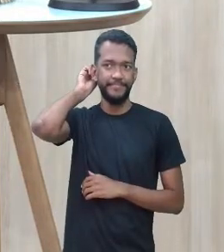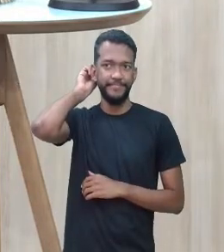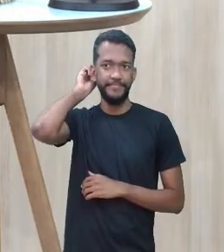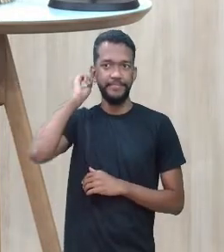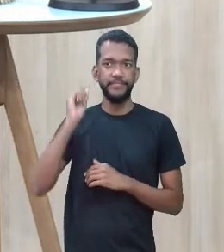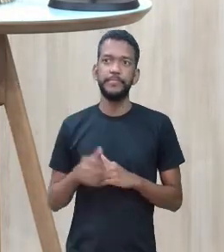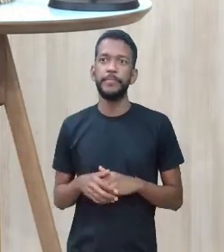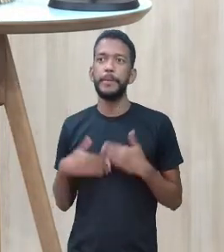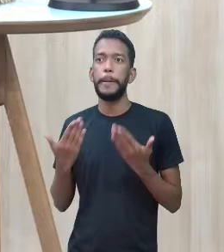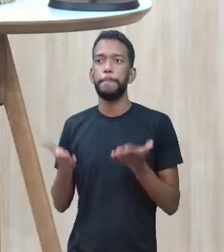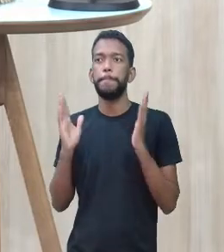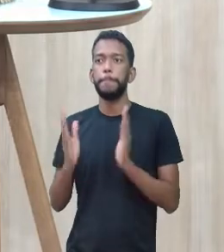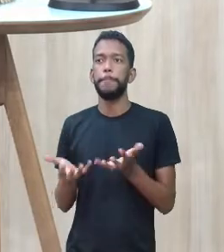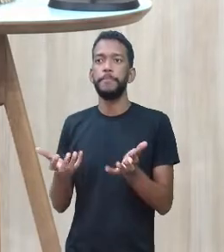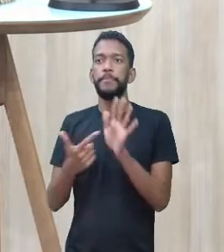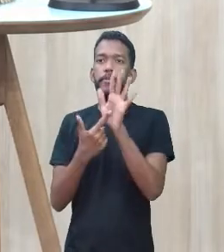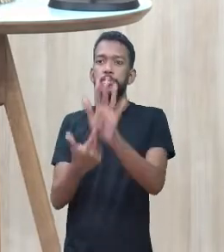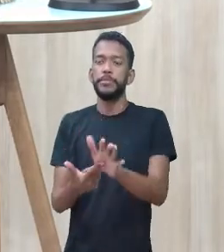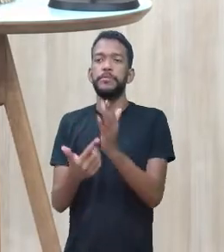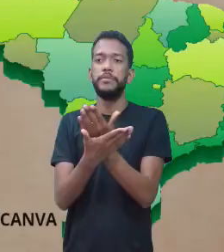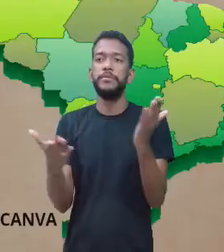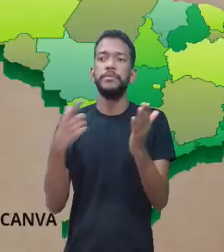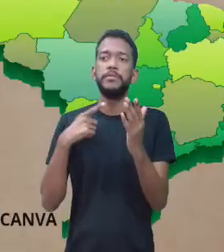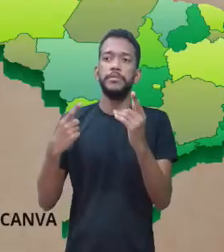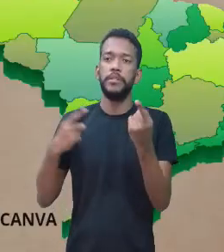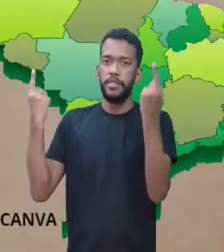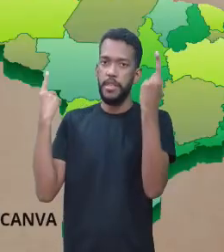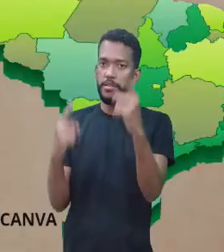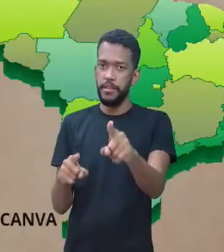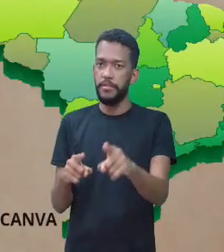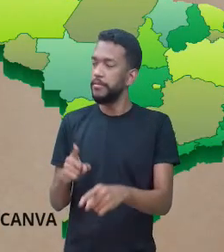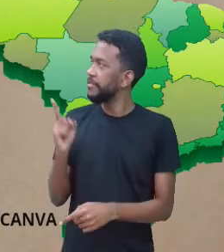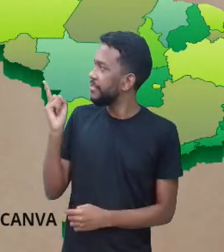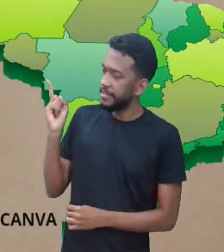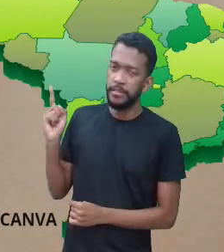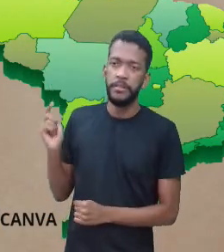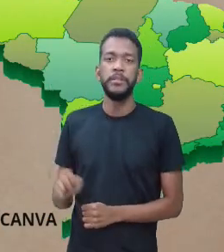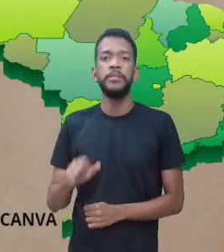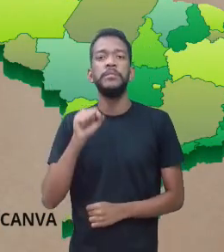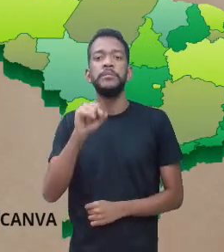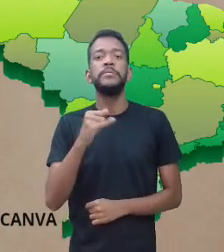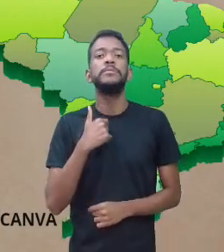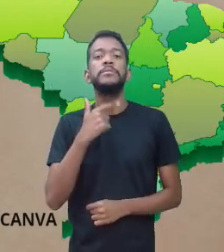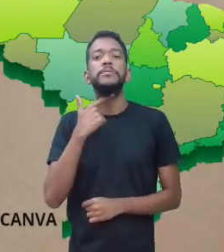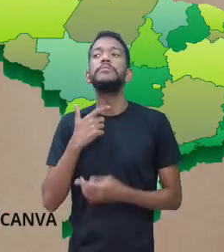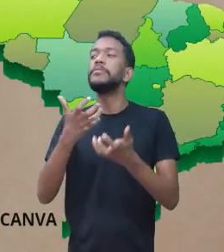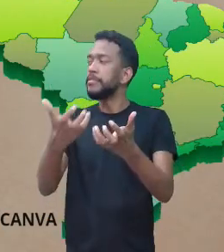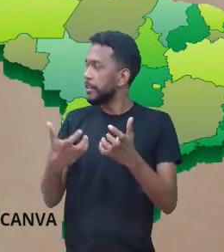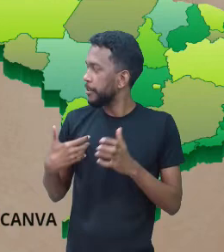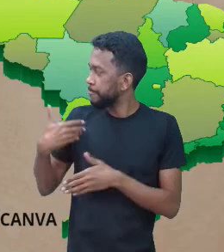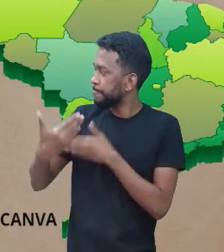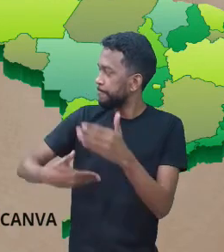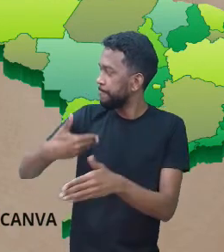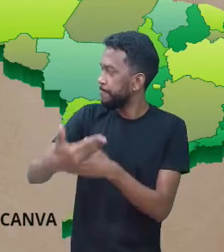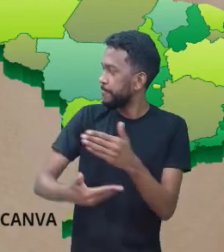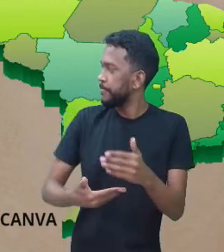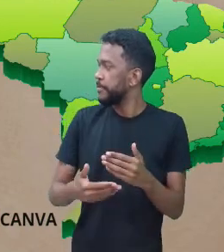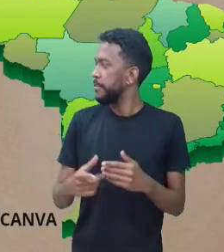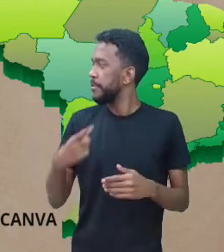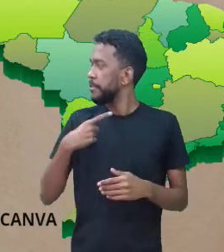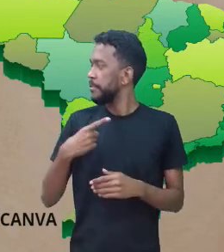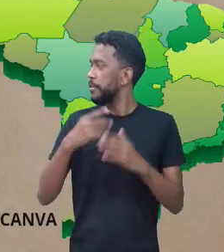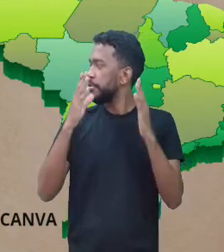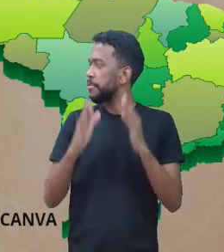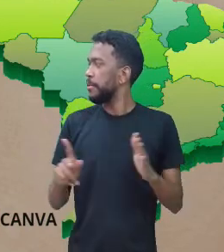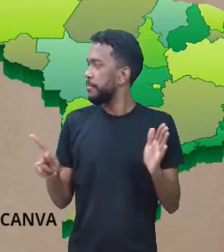E aí eu trouxe para vocês na outra aula esse desafio, né? Se eu quero construir uma cadeia alimentar